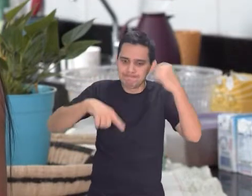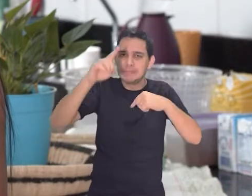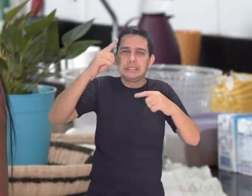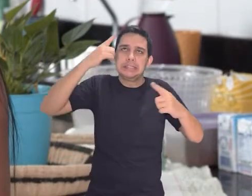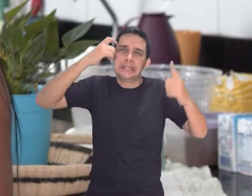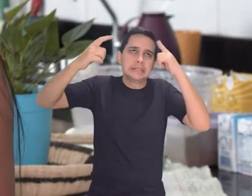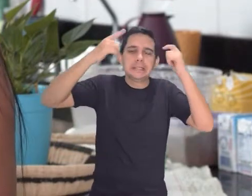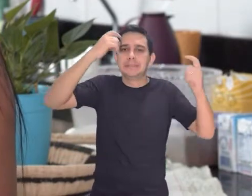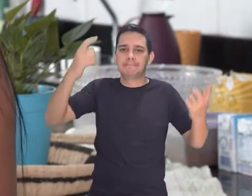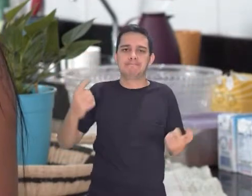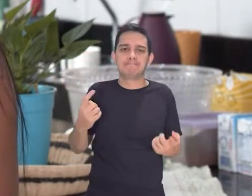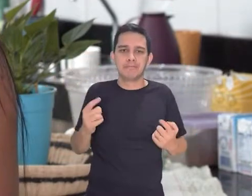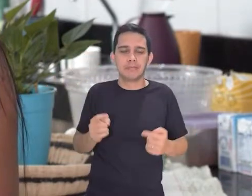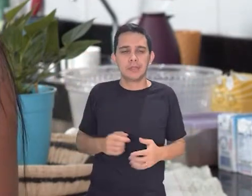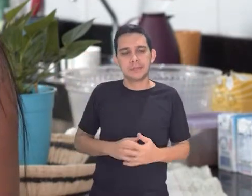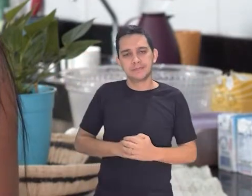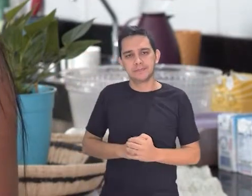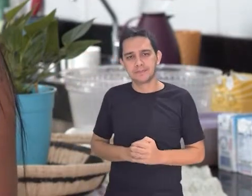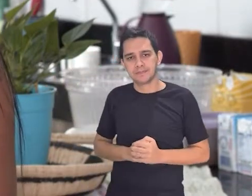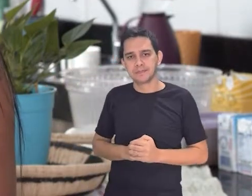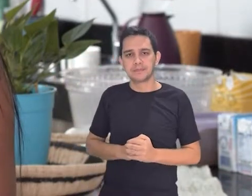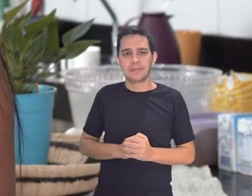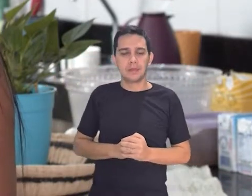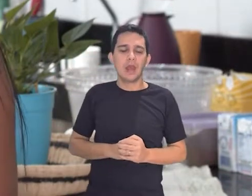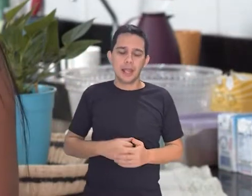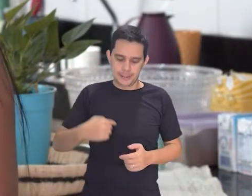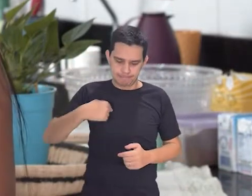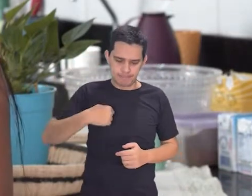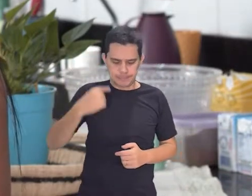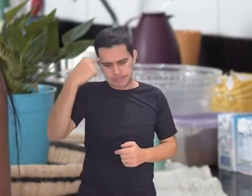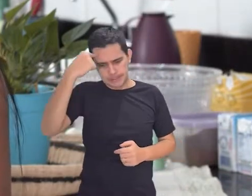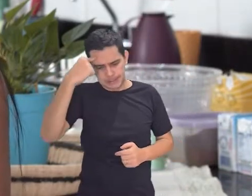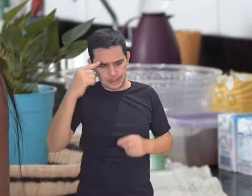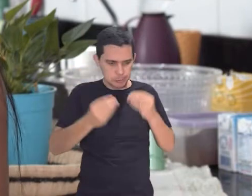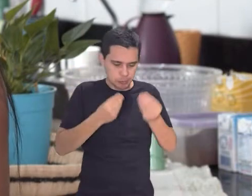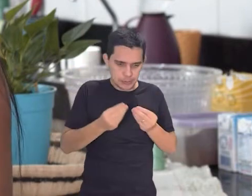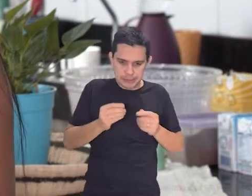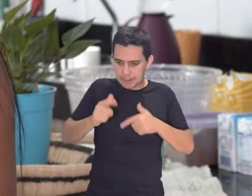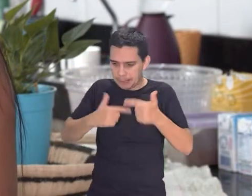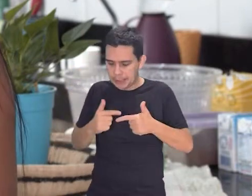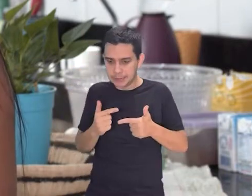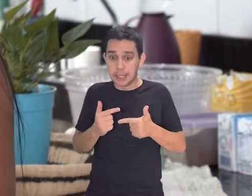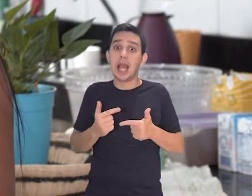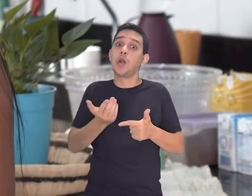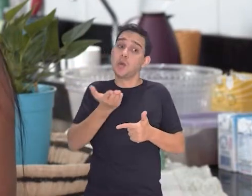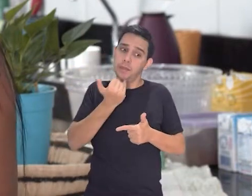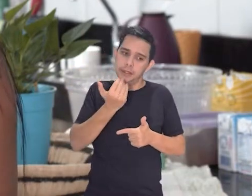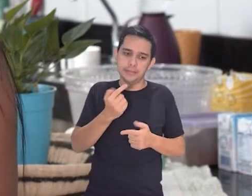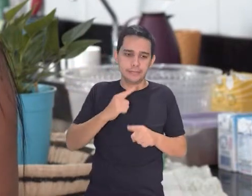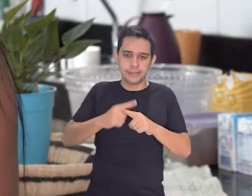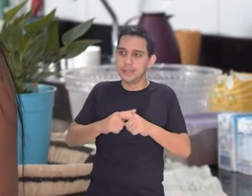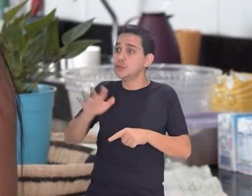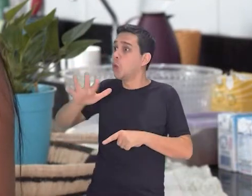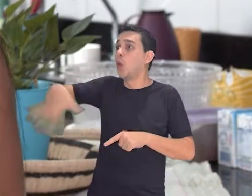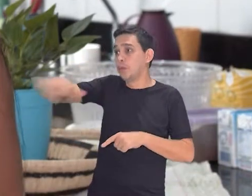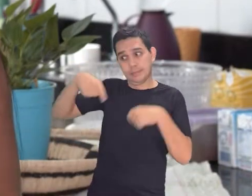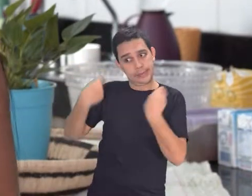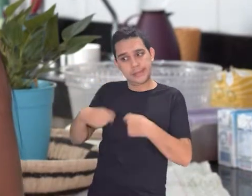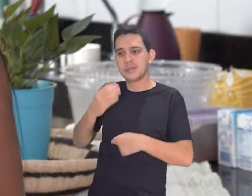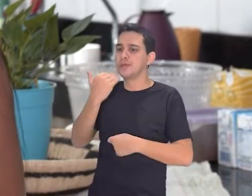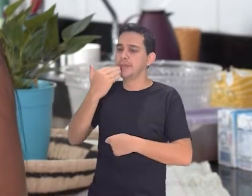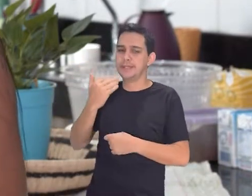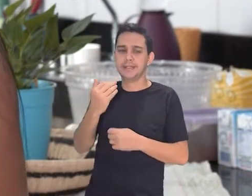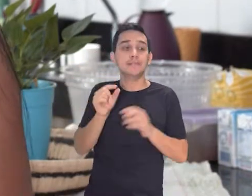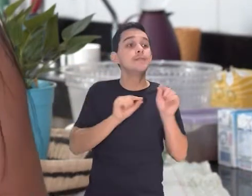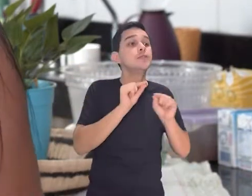né? Porque comida ninguém fica sem. E aí a gente falou, vamos ver o que a gente pode fazer,